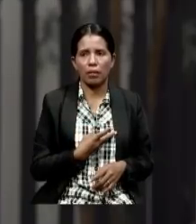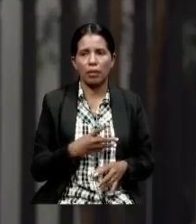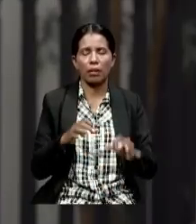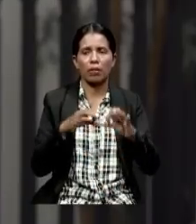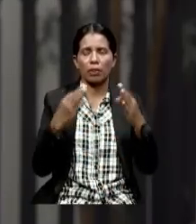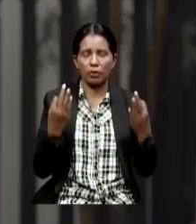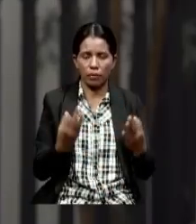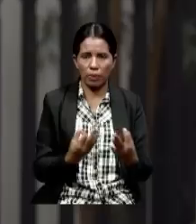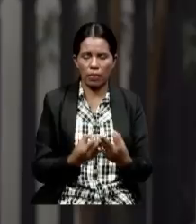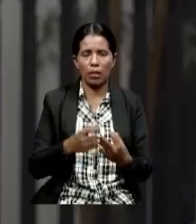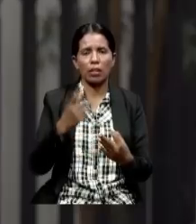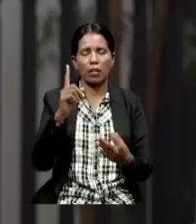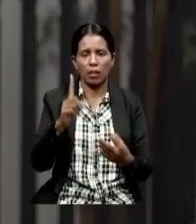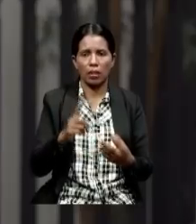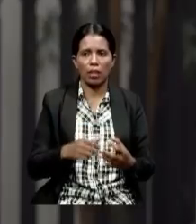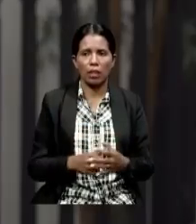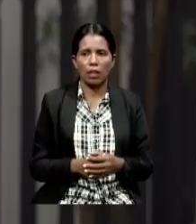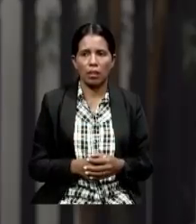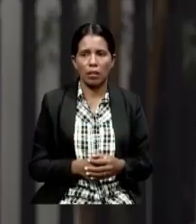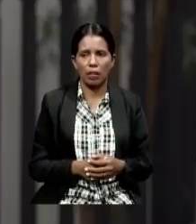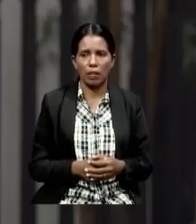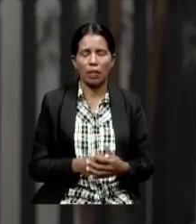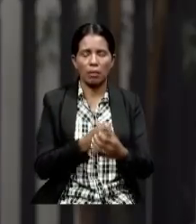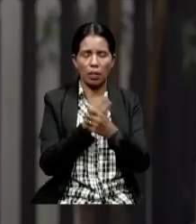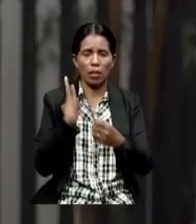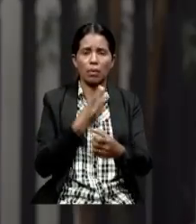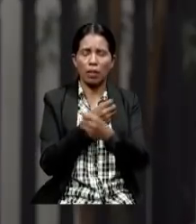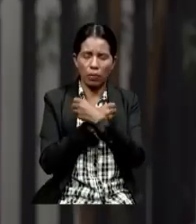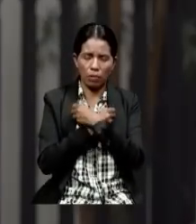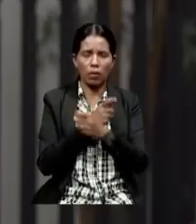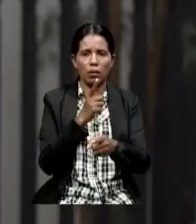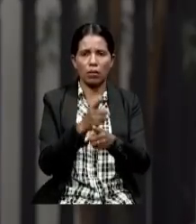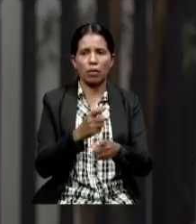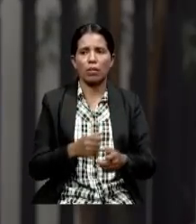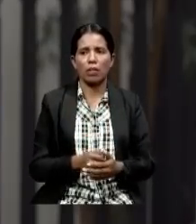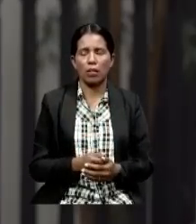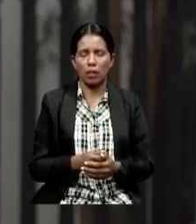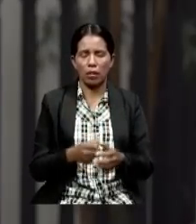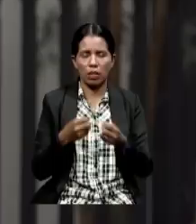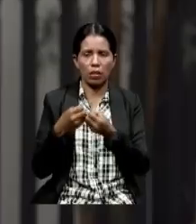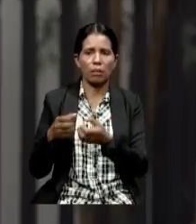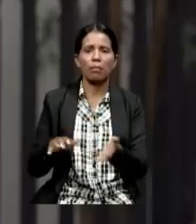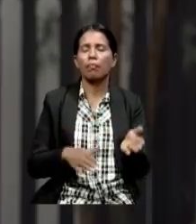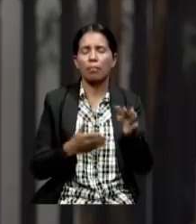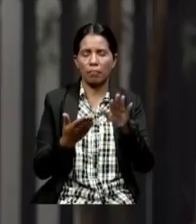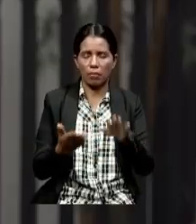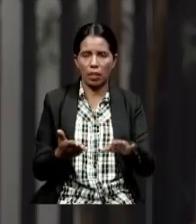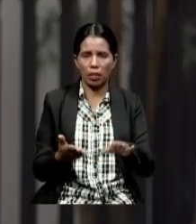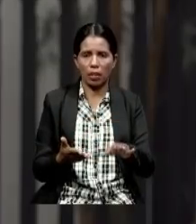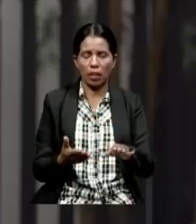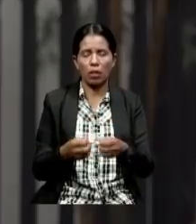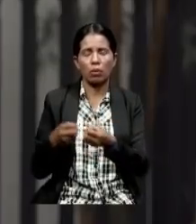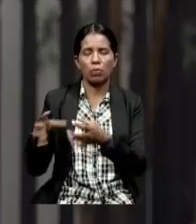familiar na né? Minha mãe, né? Minha música, a minha música de